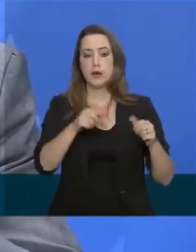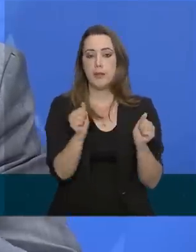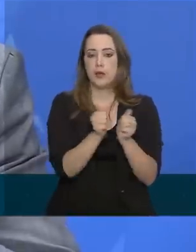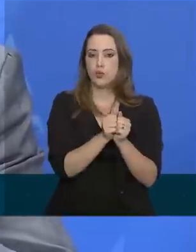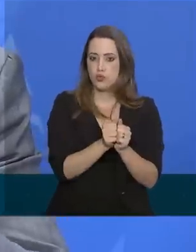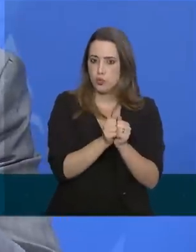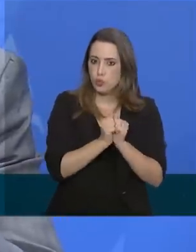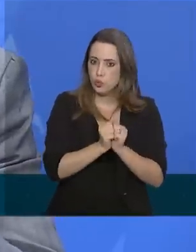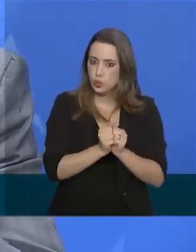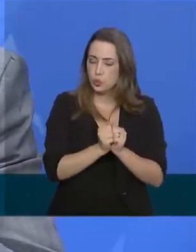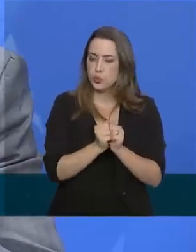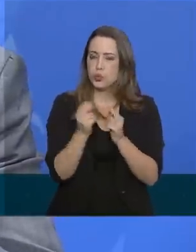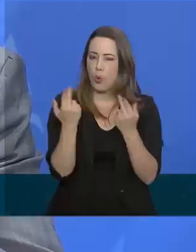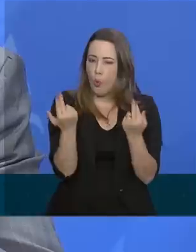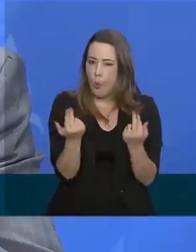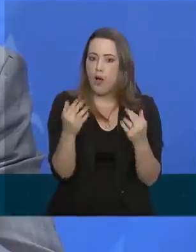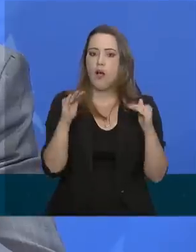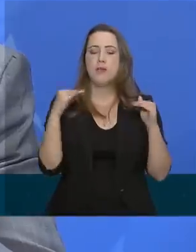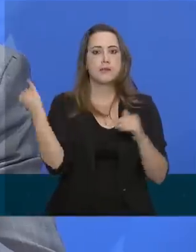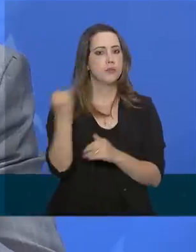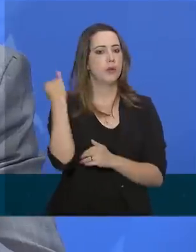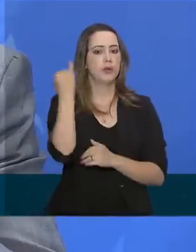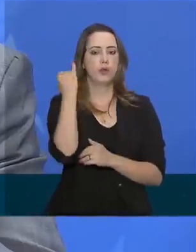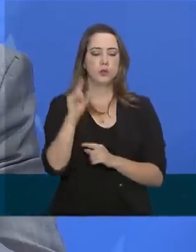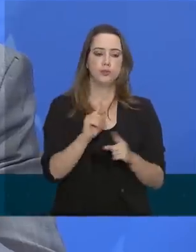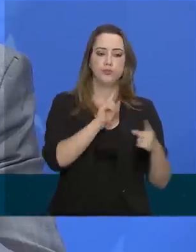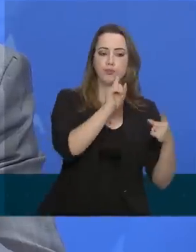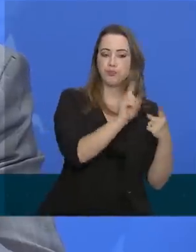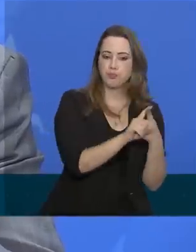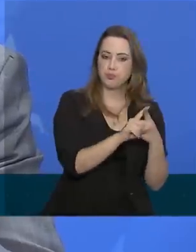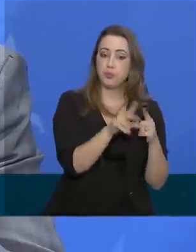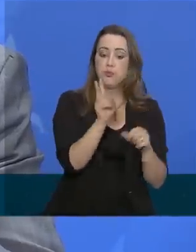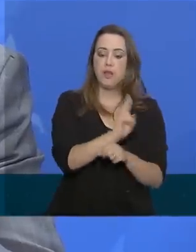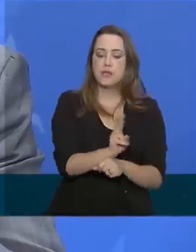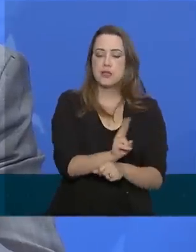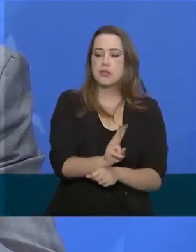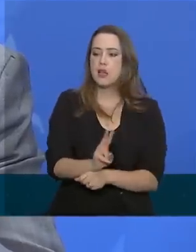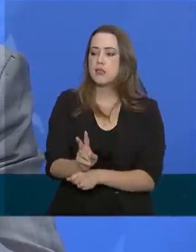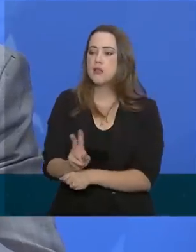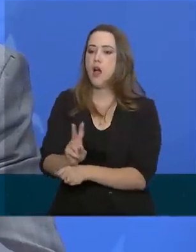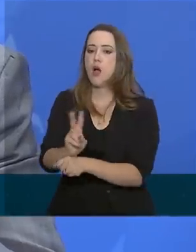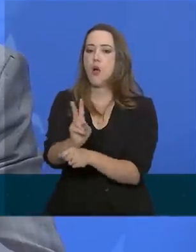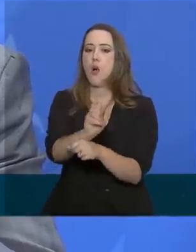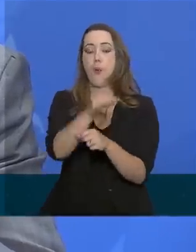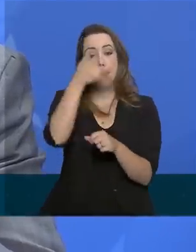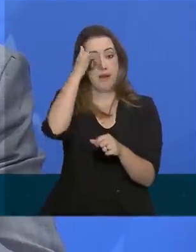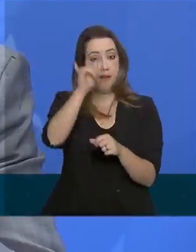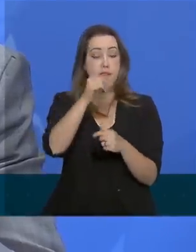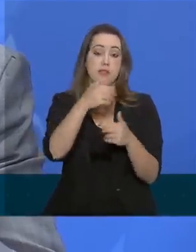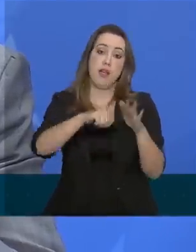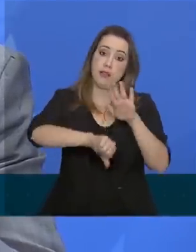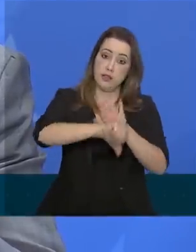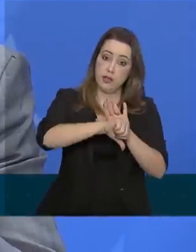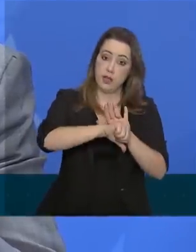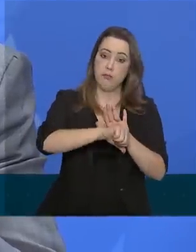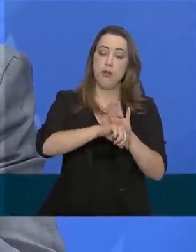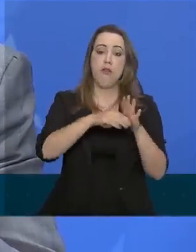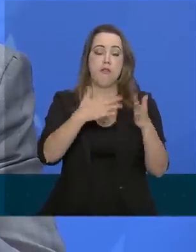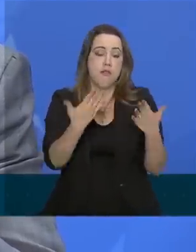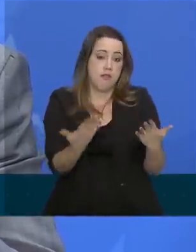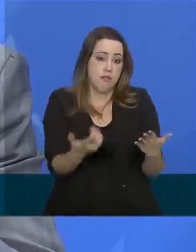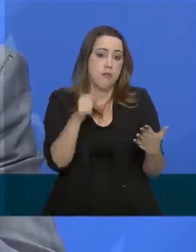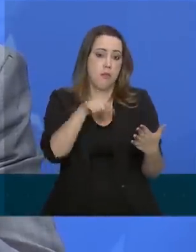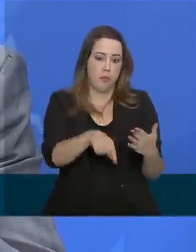concomitantes igualmente importantes de um lado fiscalização contra ilegalidades e este é o governo que